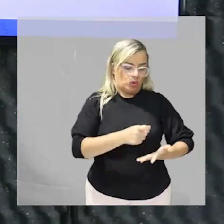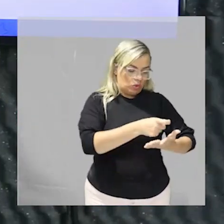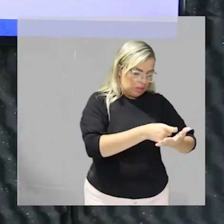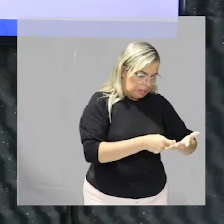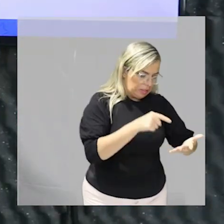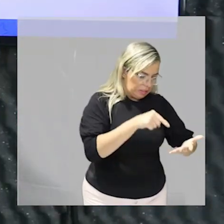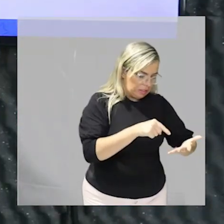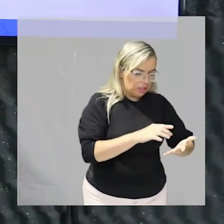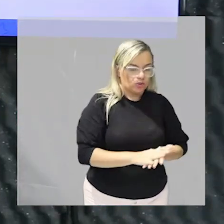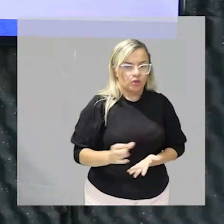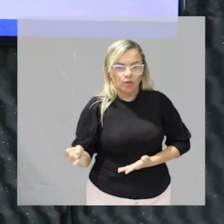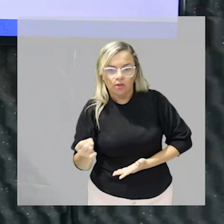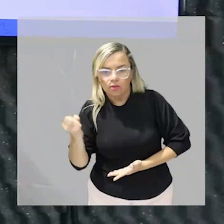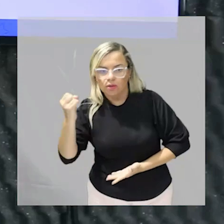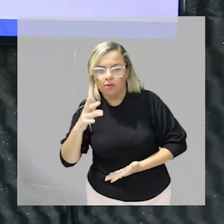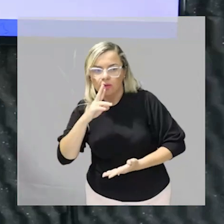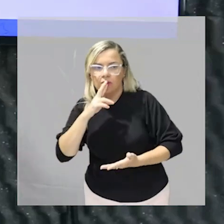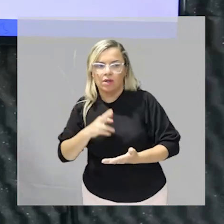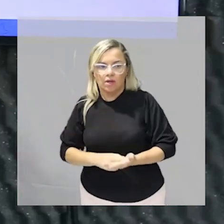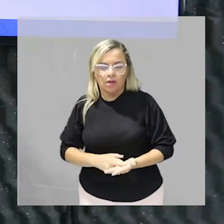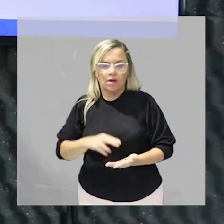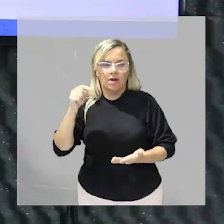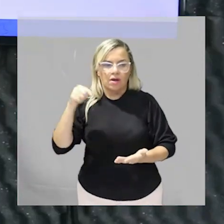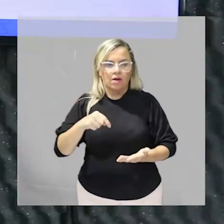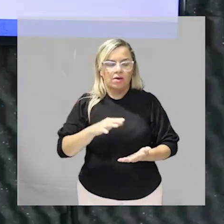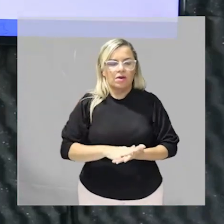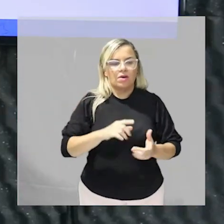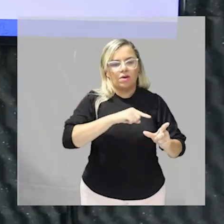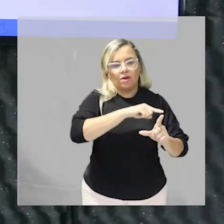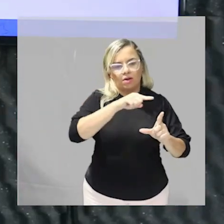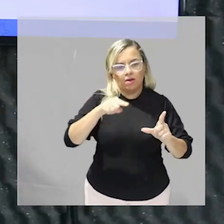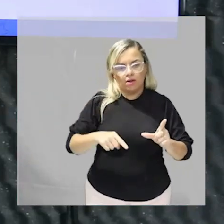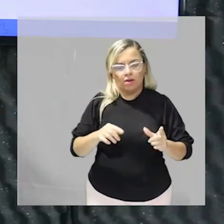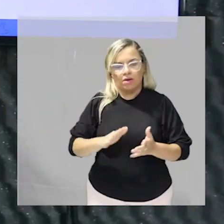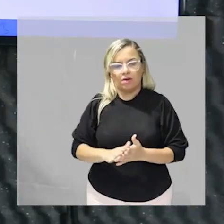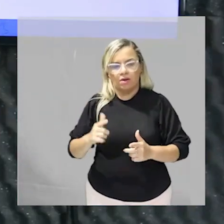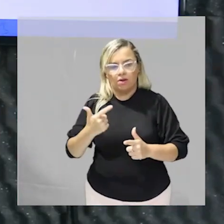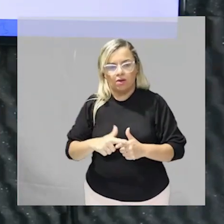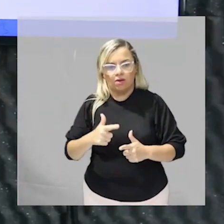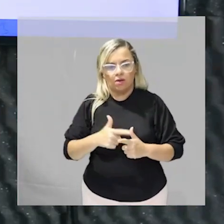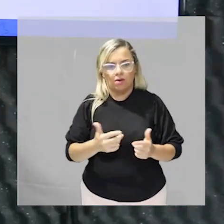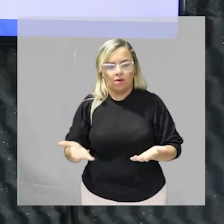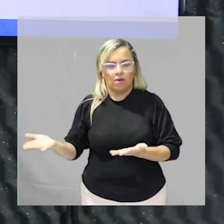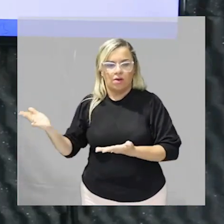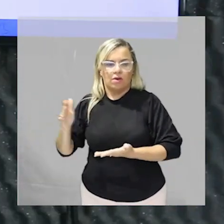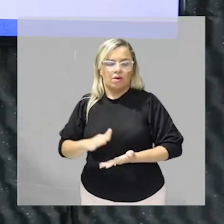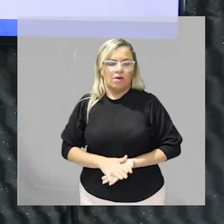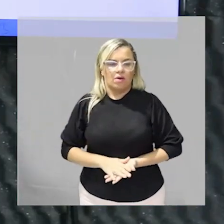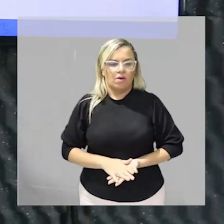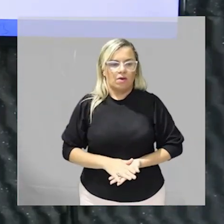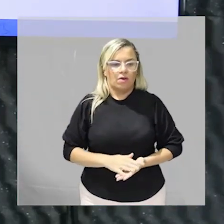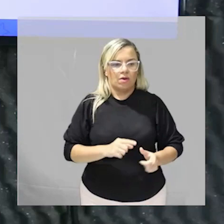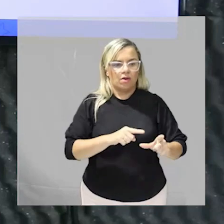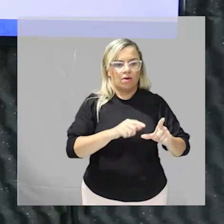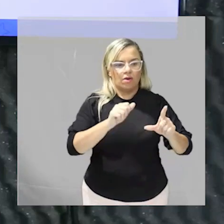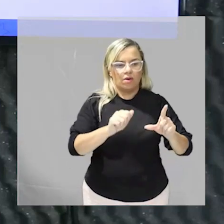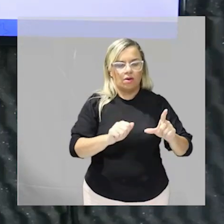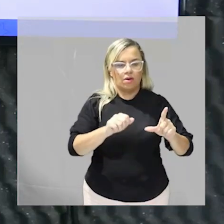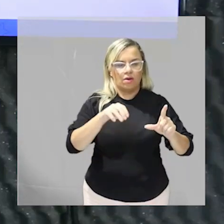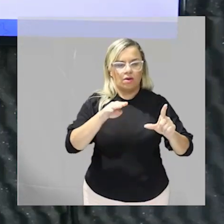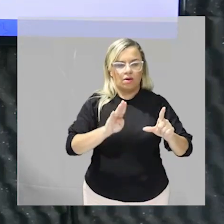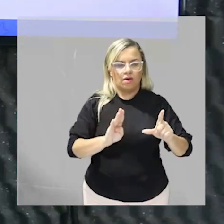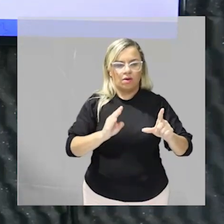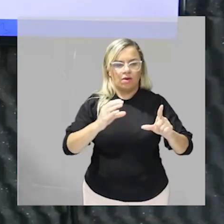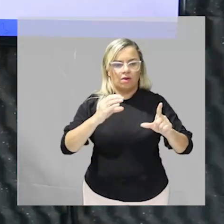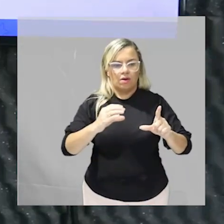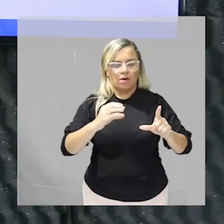conseguir responder essa questão. Vai estar lá me dizendo o texto, que é um desses problemas aqui, efeito estufa, ilha de calor, inversão térmica,